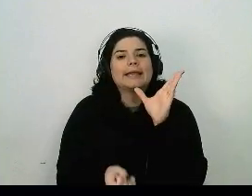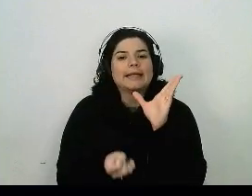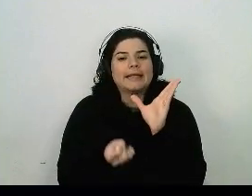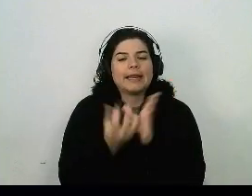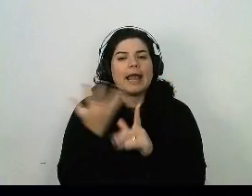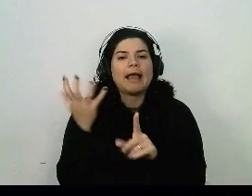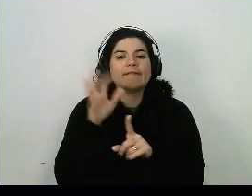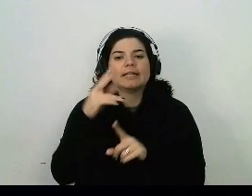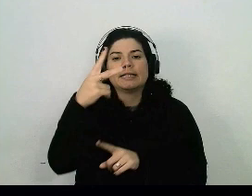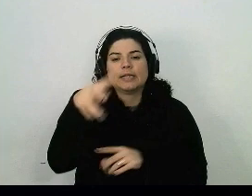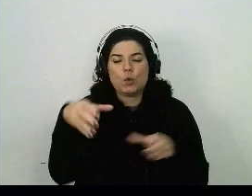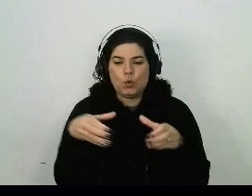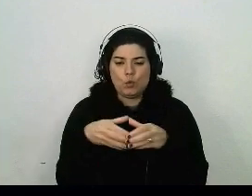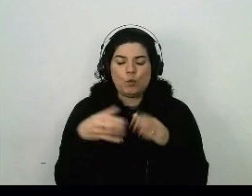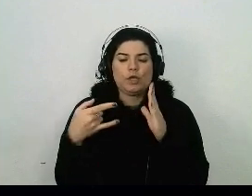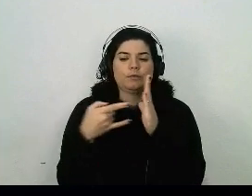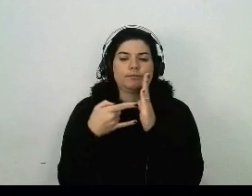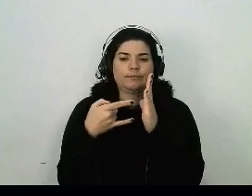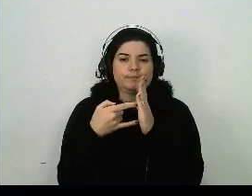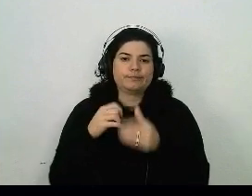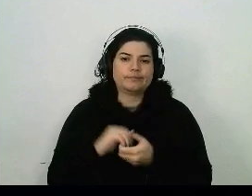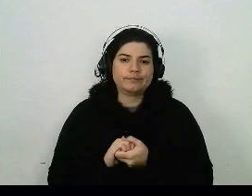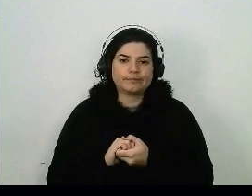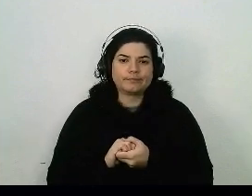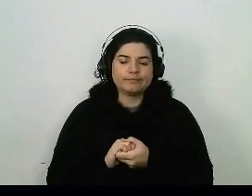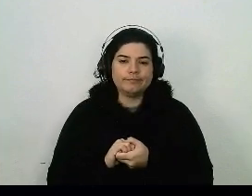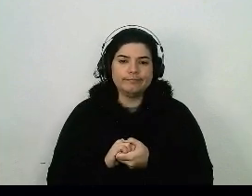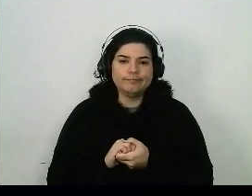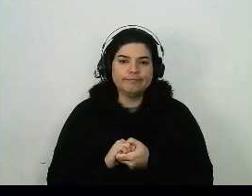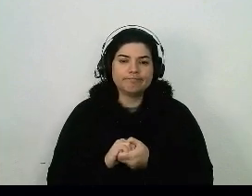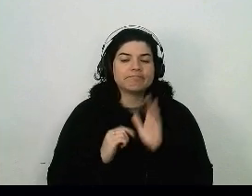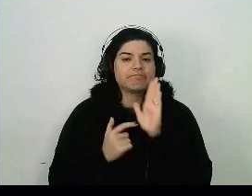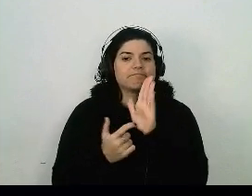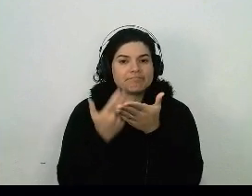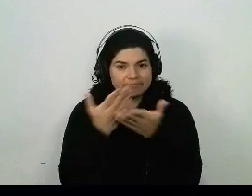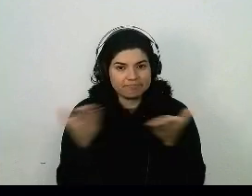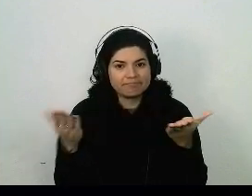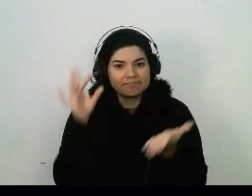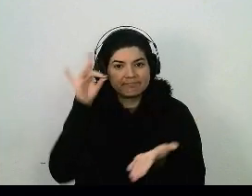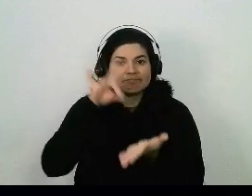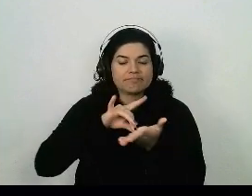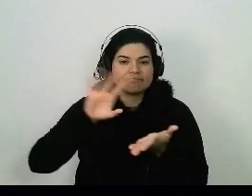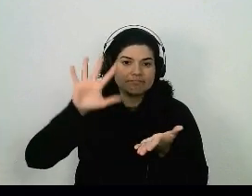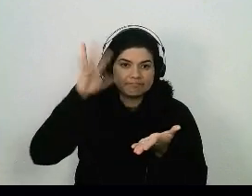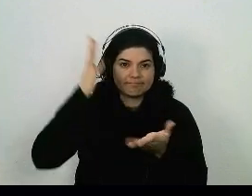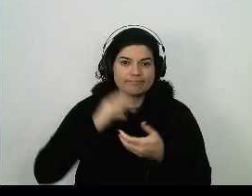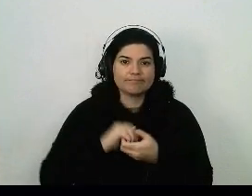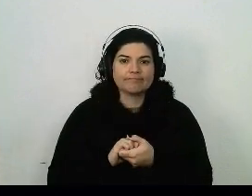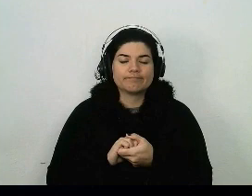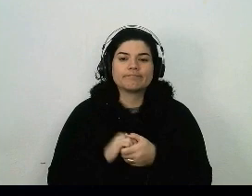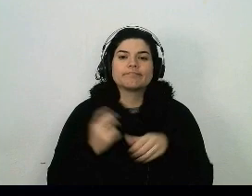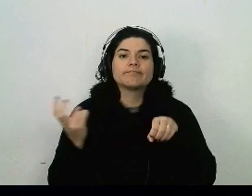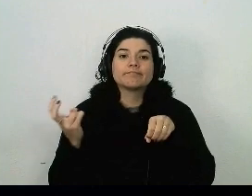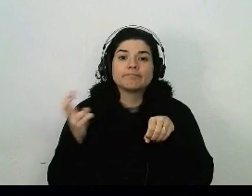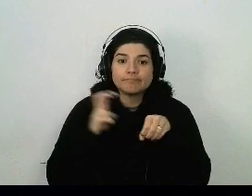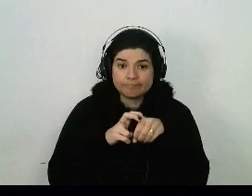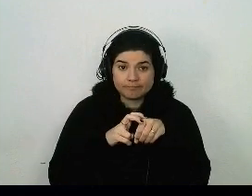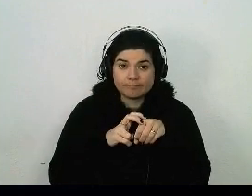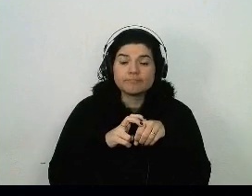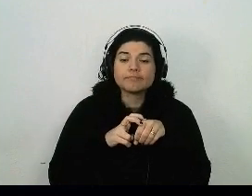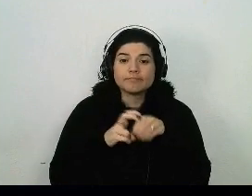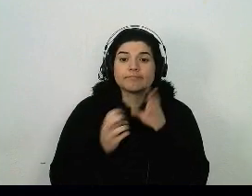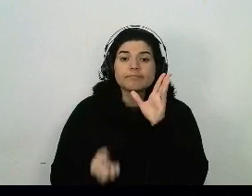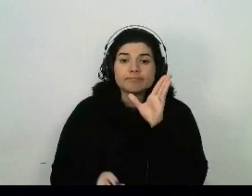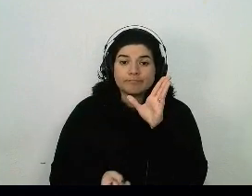de desenvolvimento Esse ok que eu queria trazer para vocês então o github quando criou o